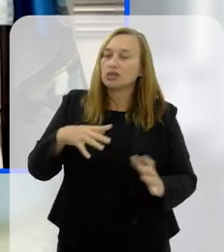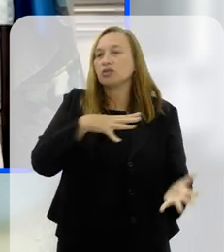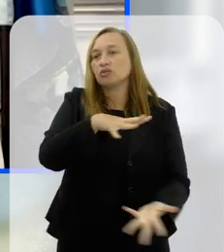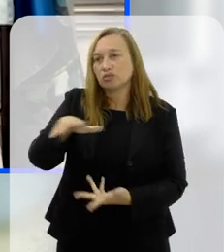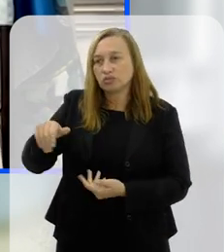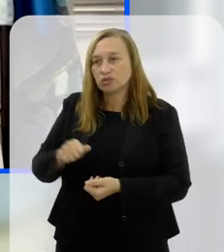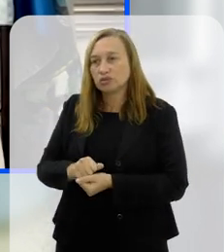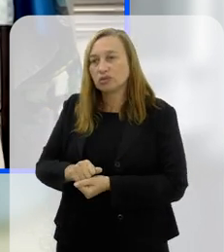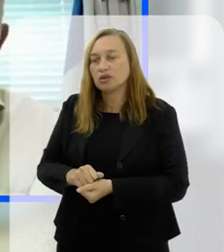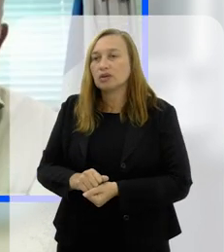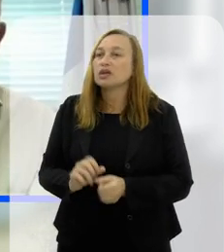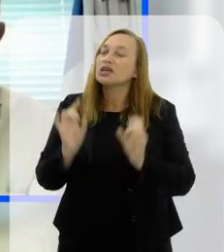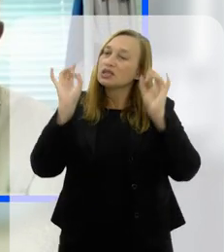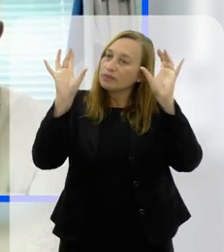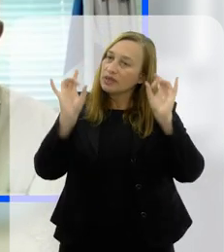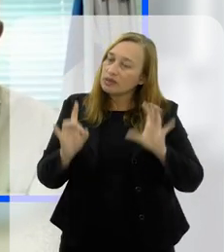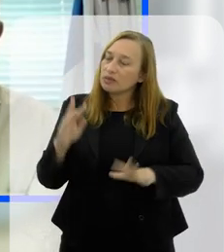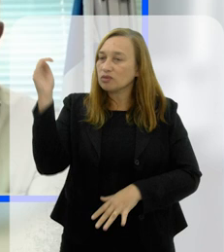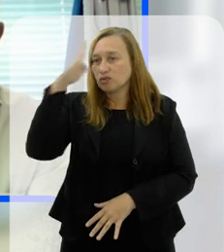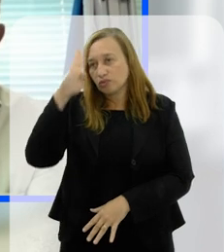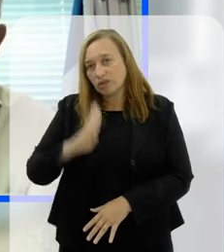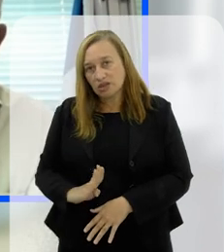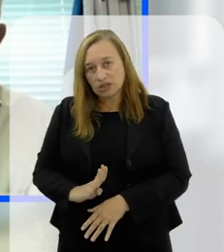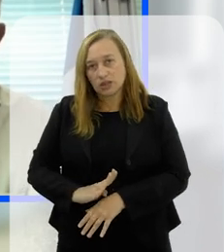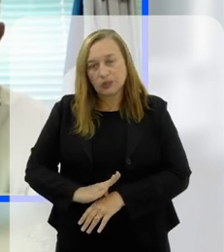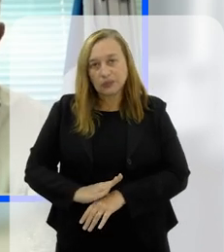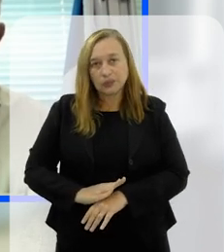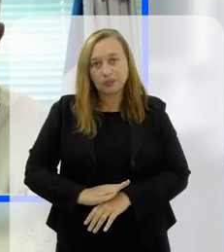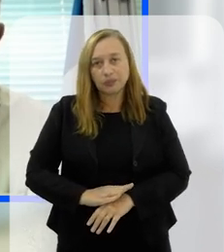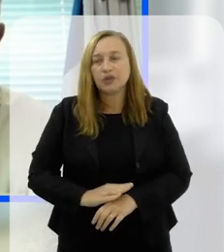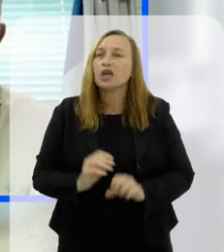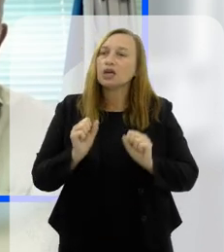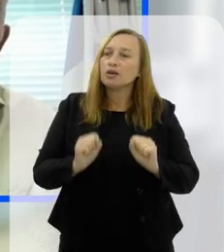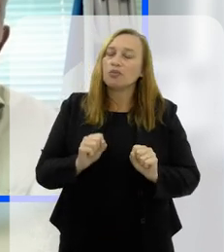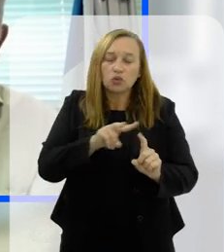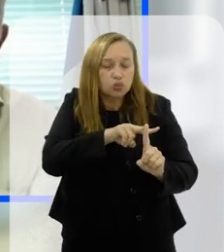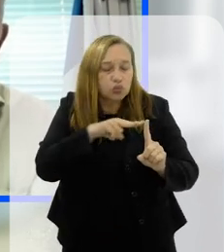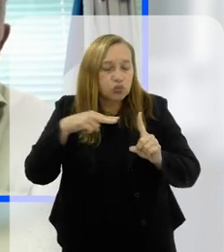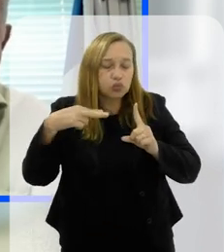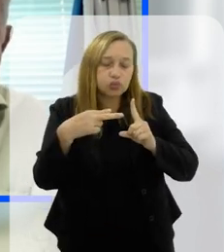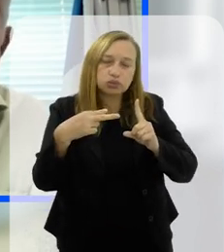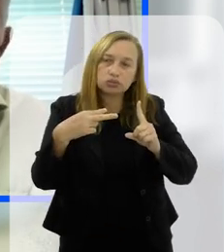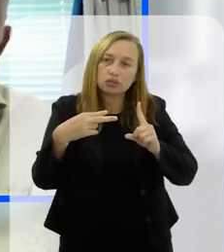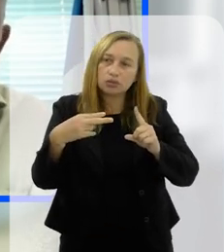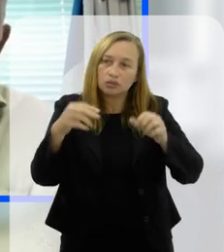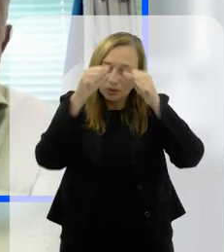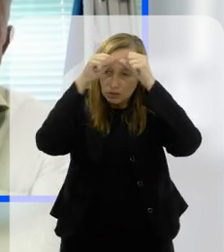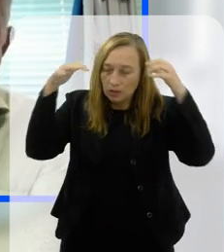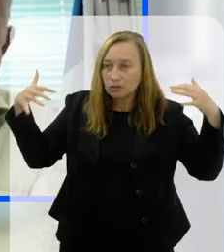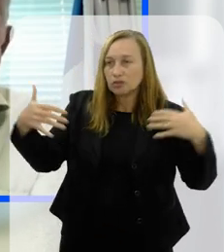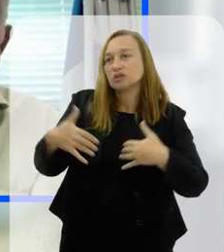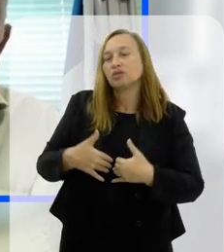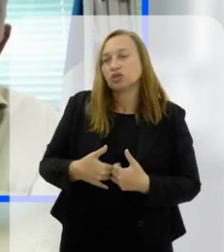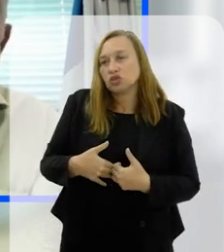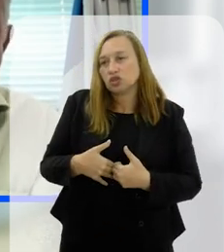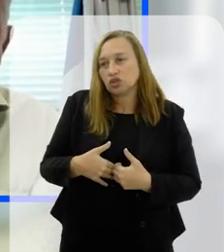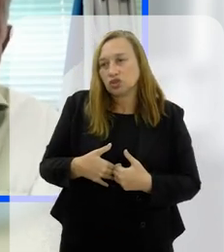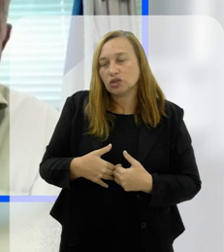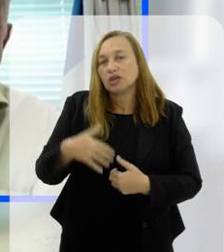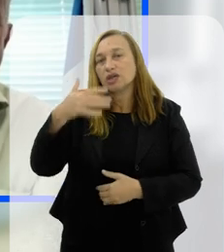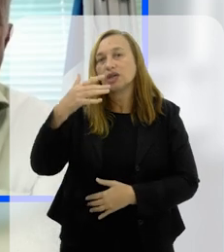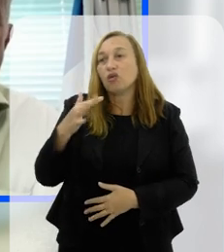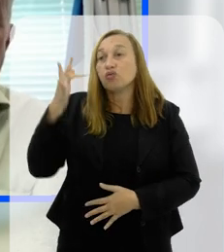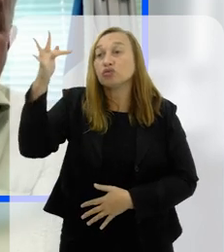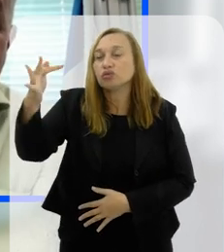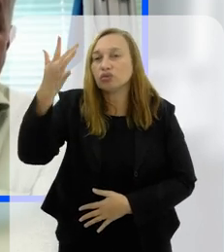e no mundo inteiro mas no Brasil especialmente no nosso pai nosso país que ele possa ter um olhar para essas para essas crianças